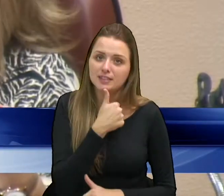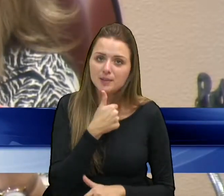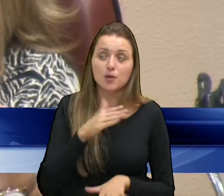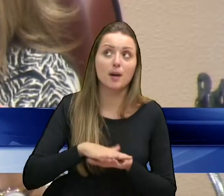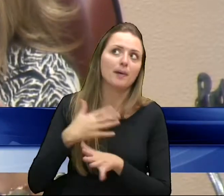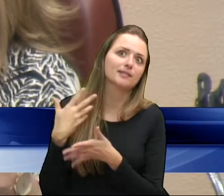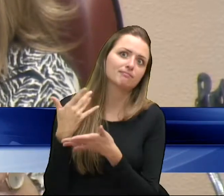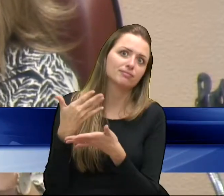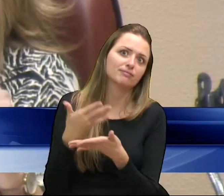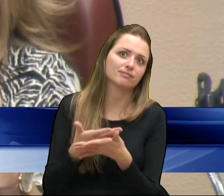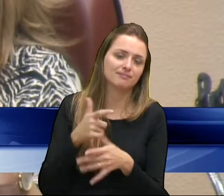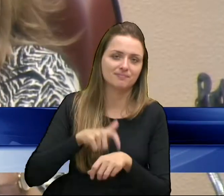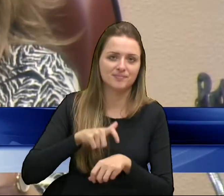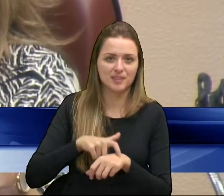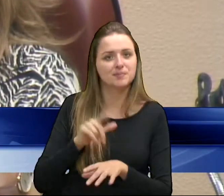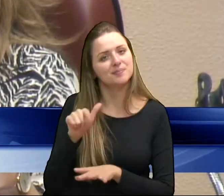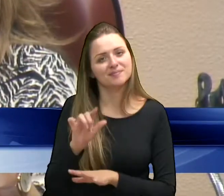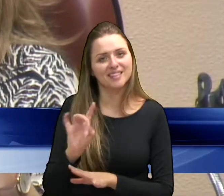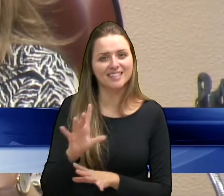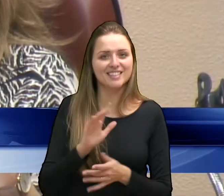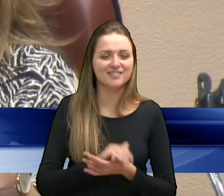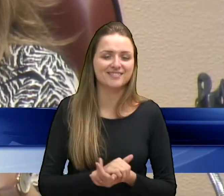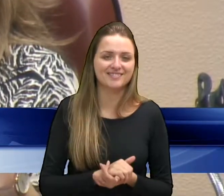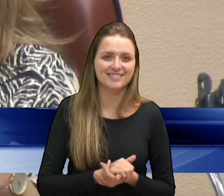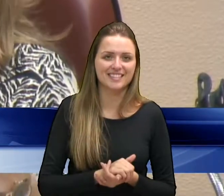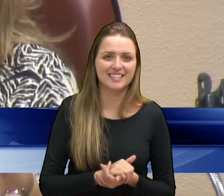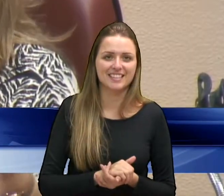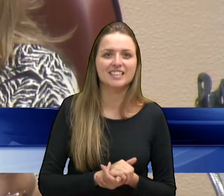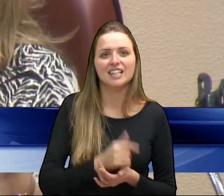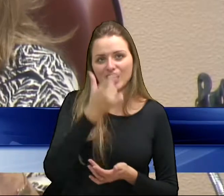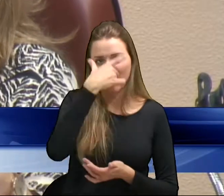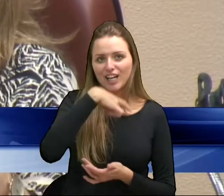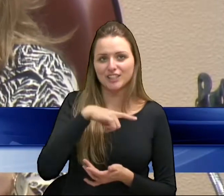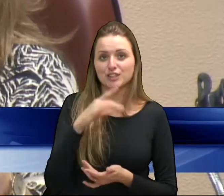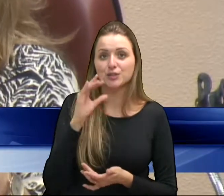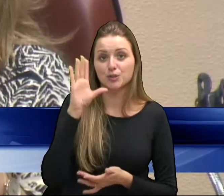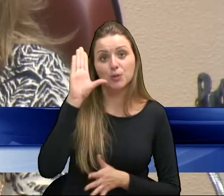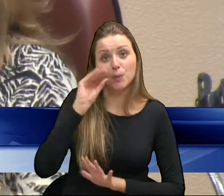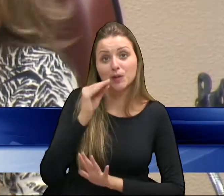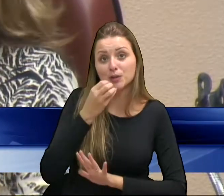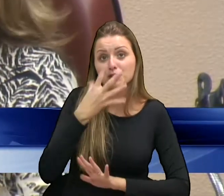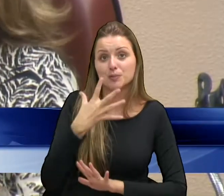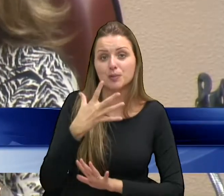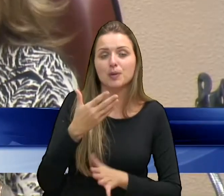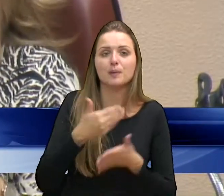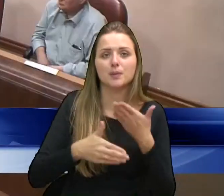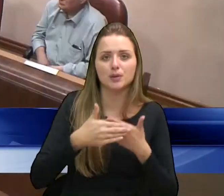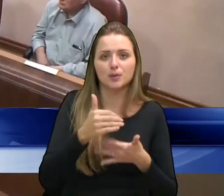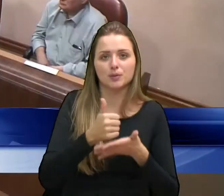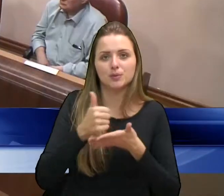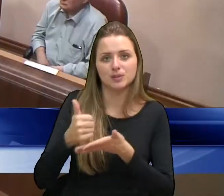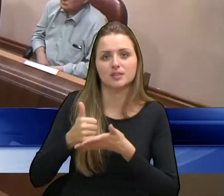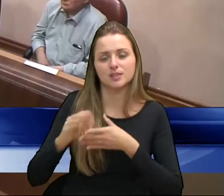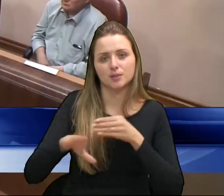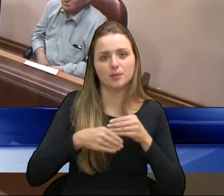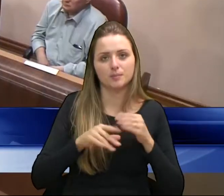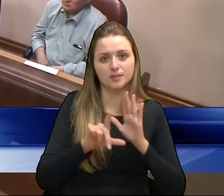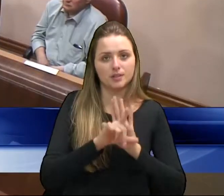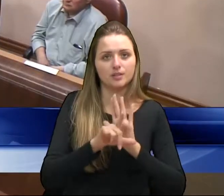tempo. Basicamente é isso, e eu acho que a gente valeu a noite, né, pelas contribuições que aqui vieram. Obrigada.